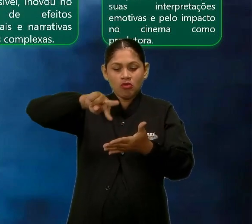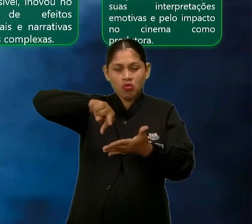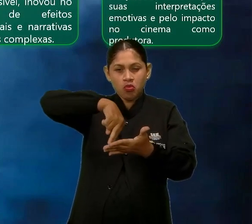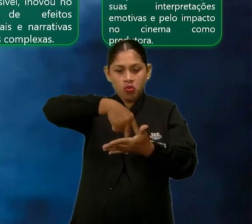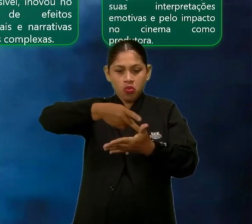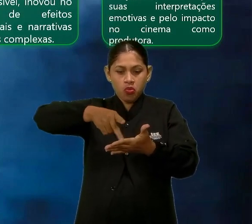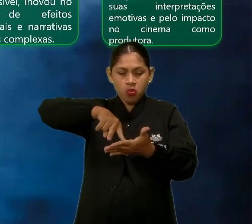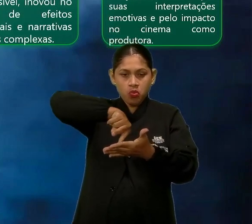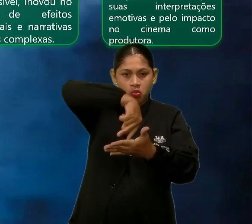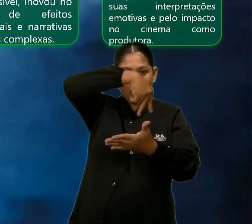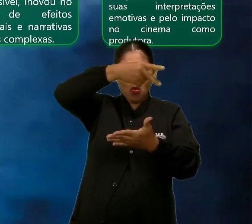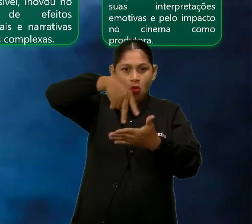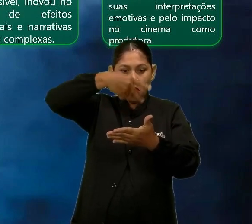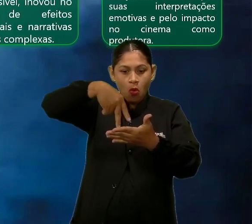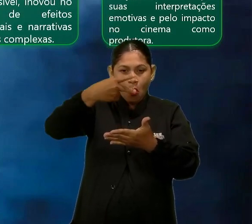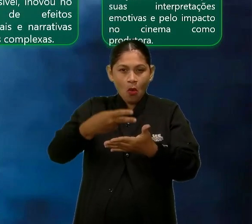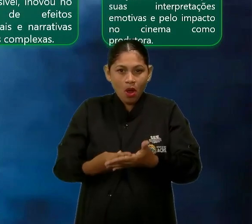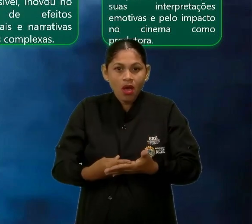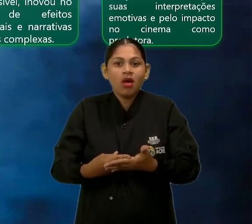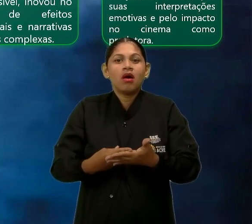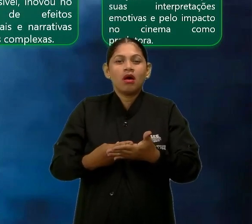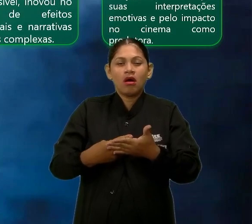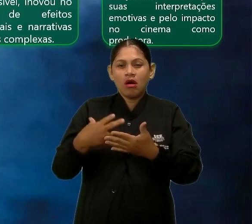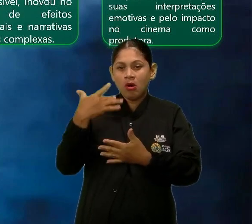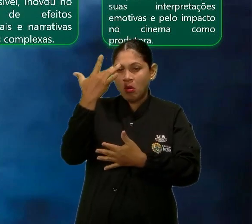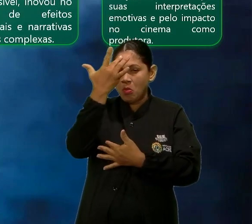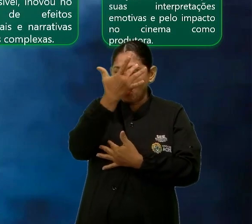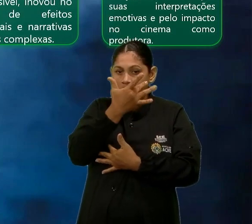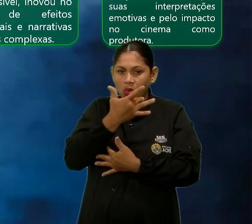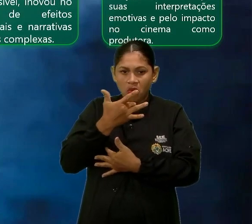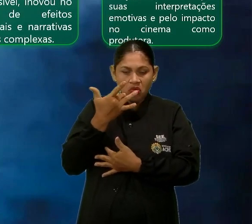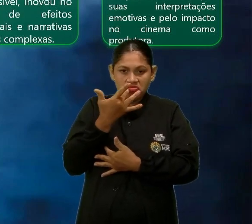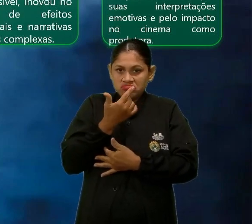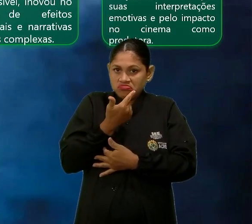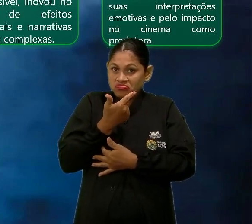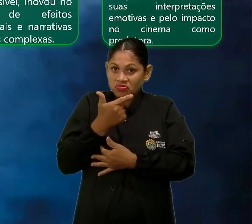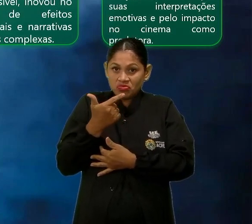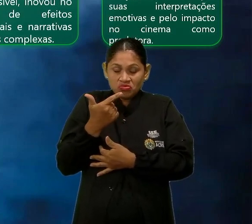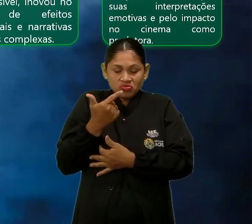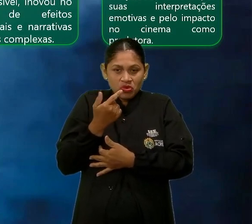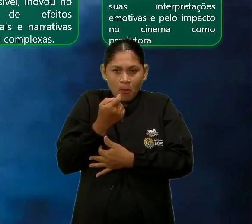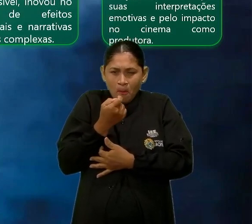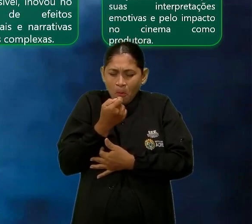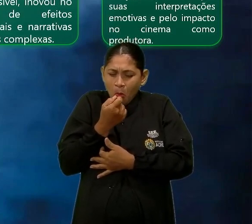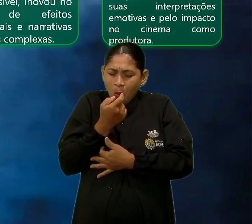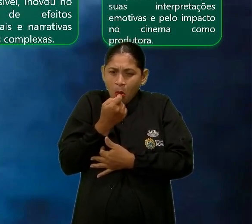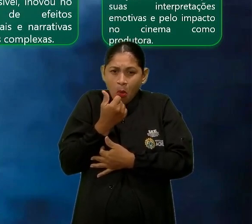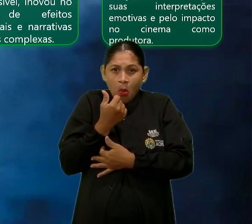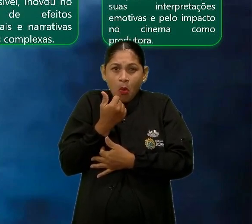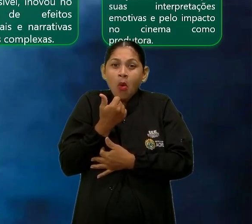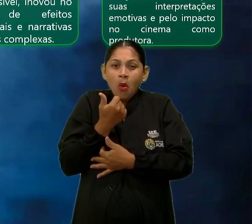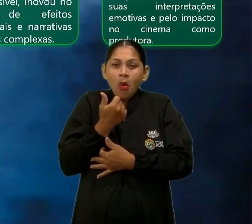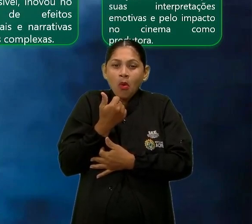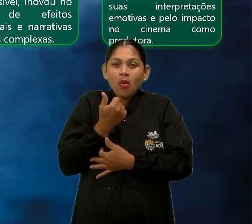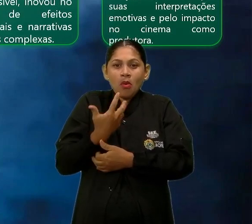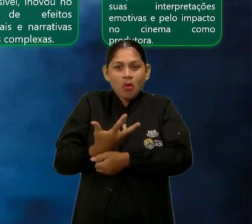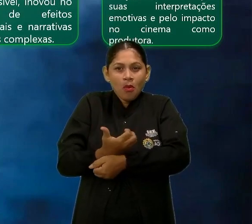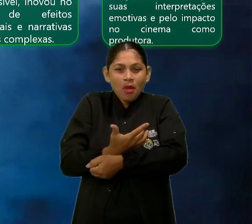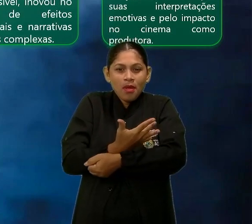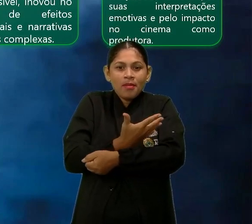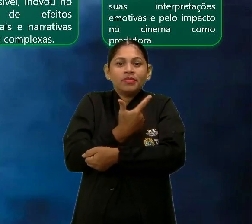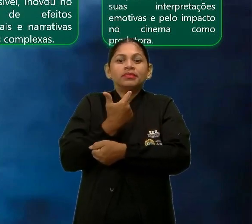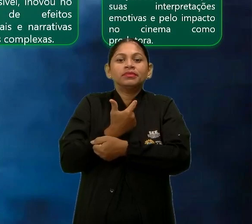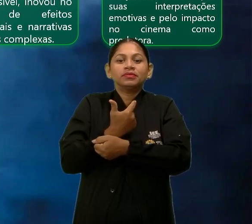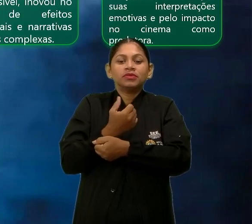rosto impassível, que não demonstrava assim, muitas emoções, ele inovou no uso de efeitos especiais e